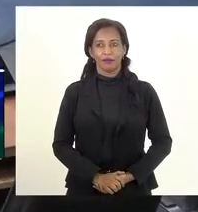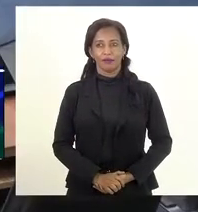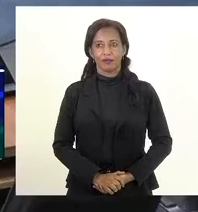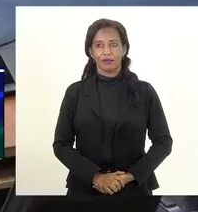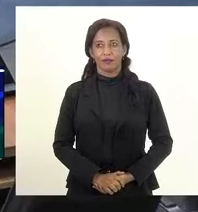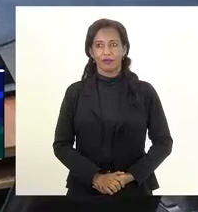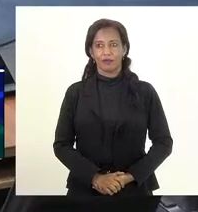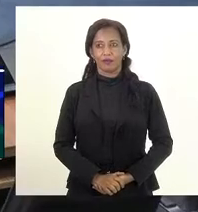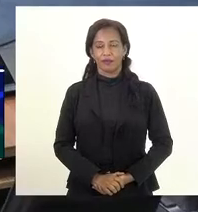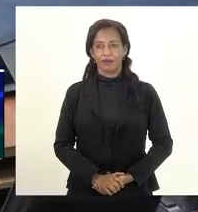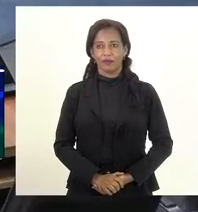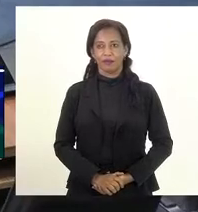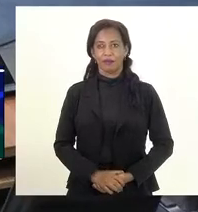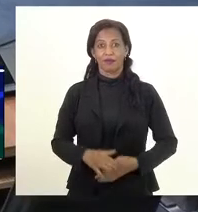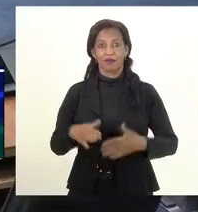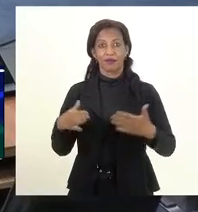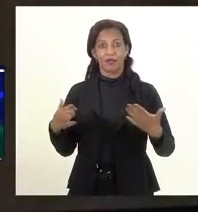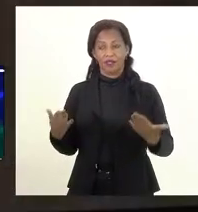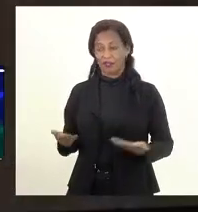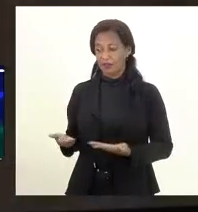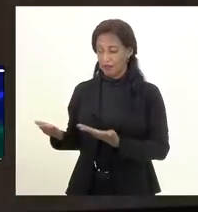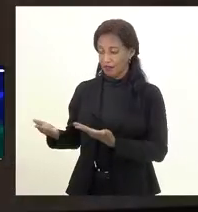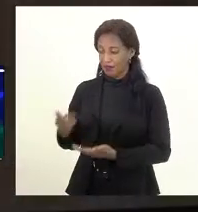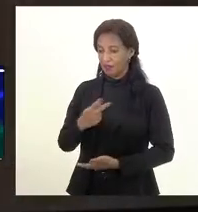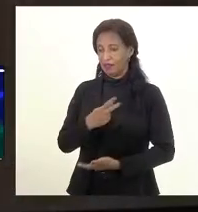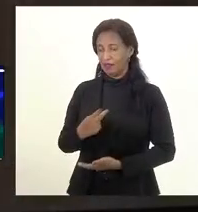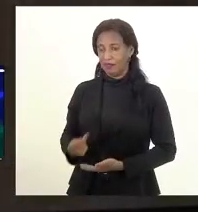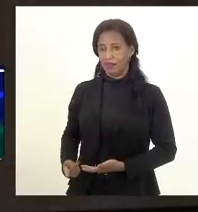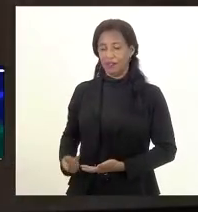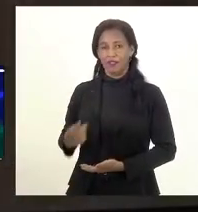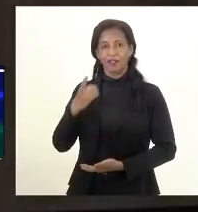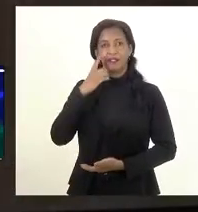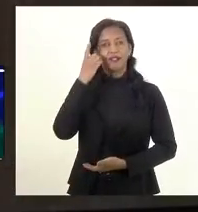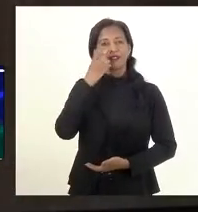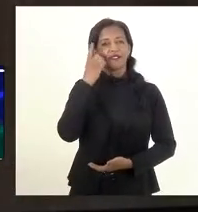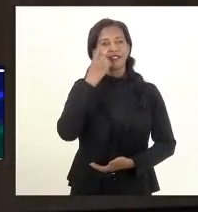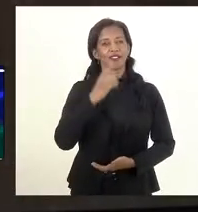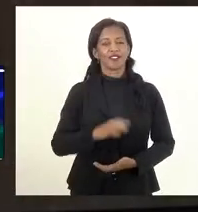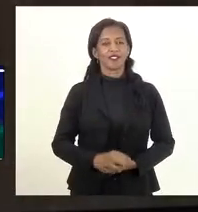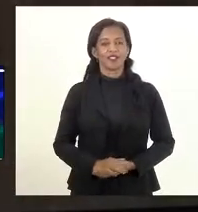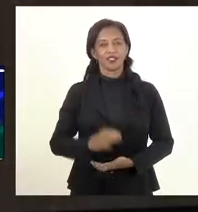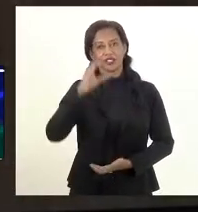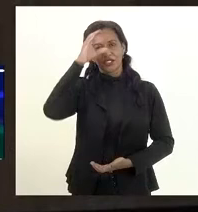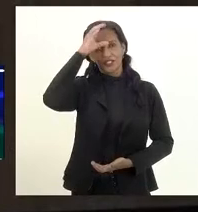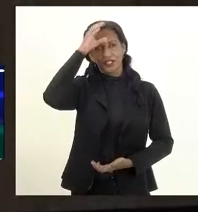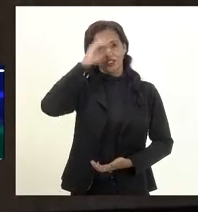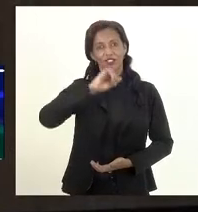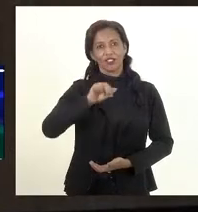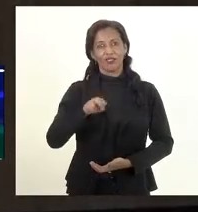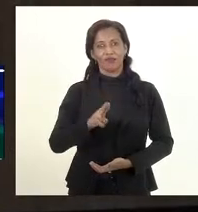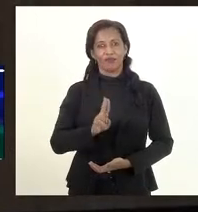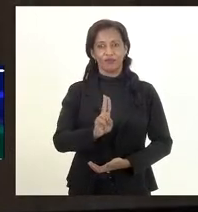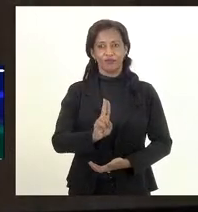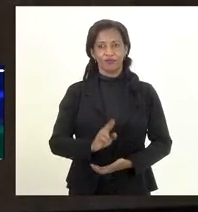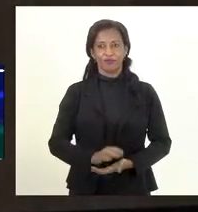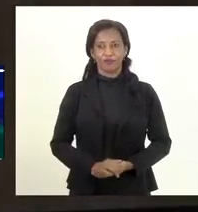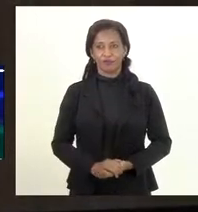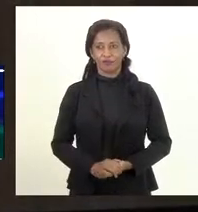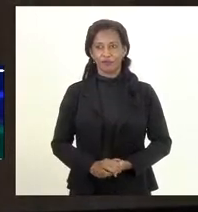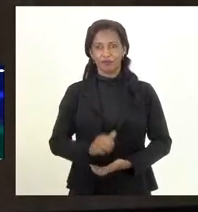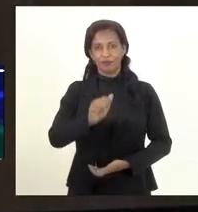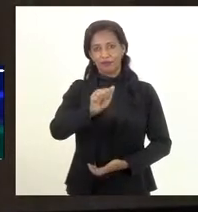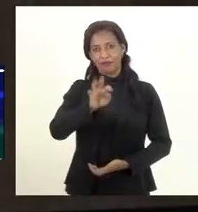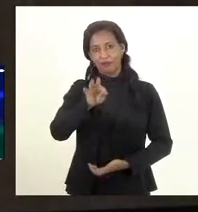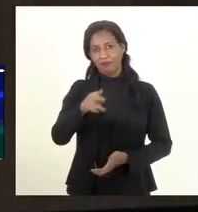a senhora Presidente deputada tia Ju Ju ah ah ah